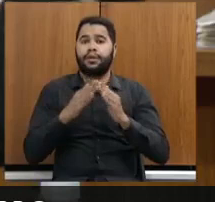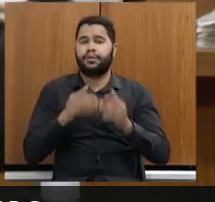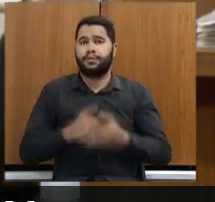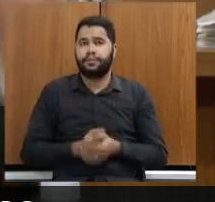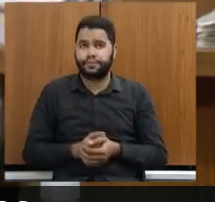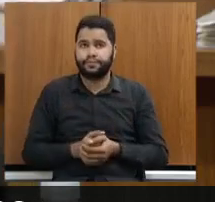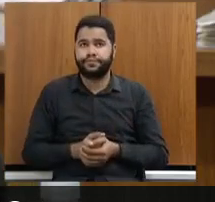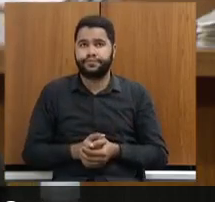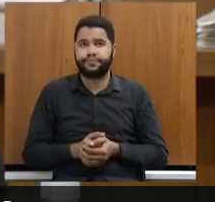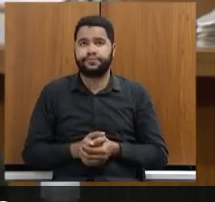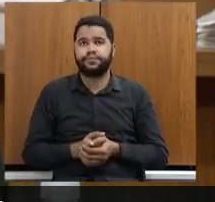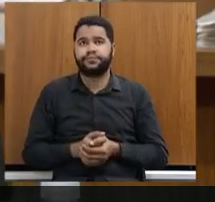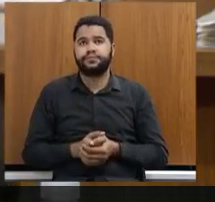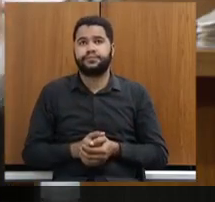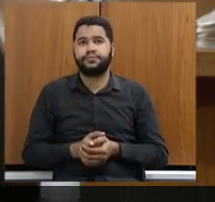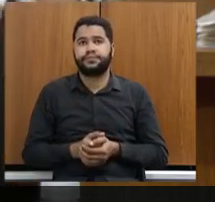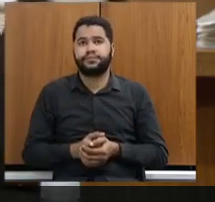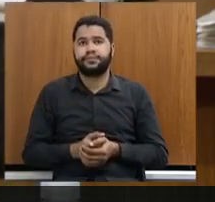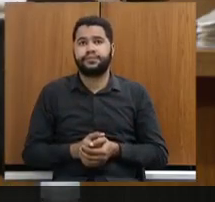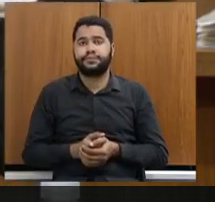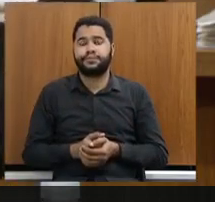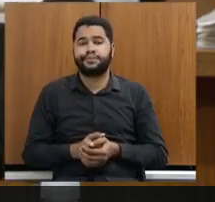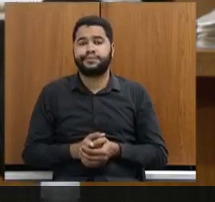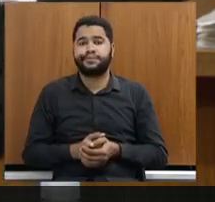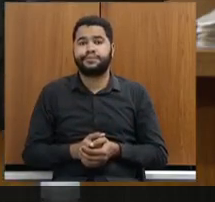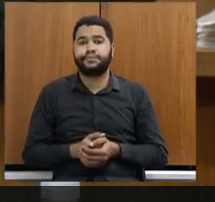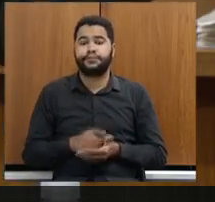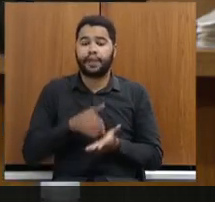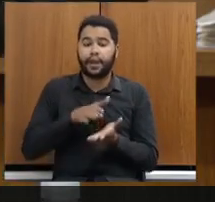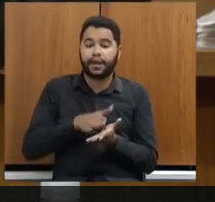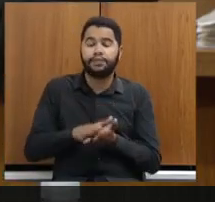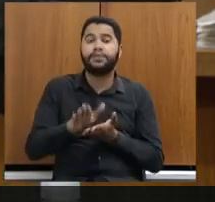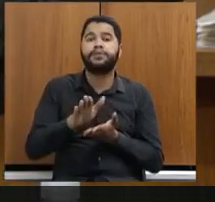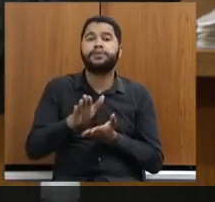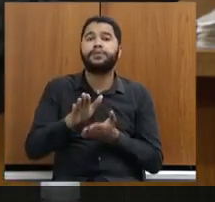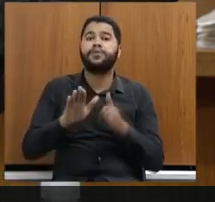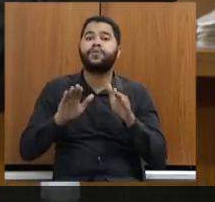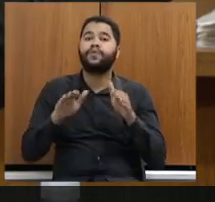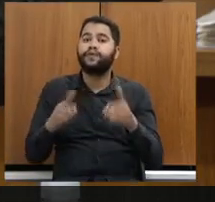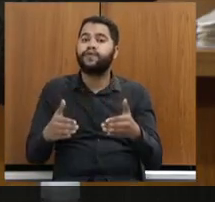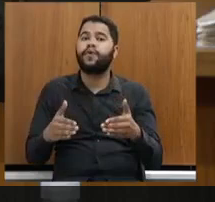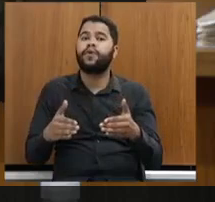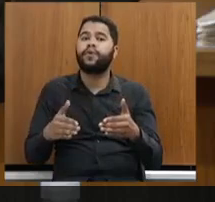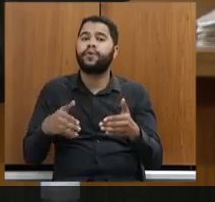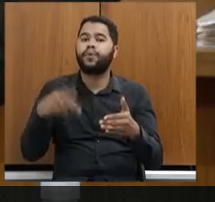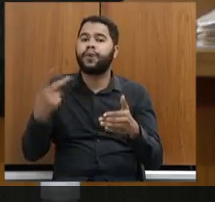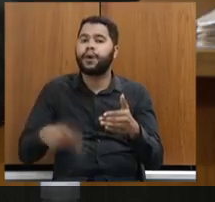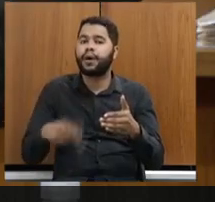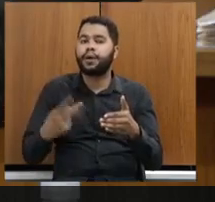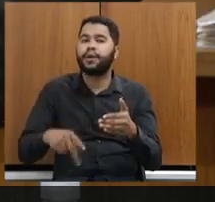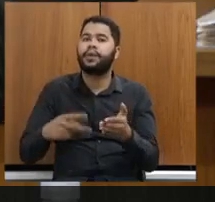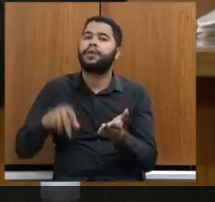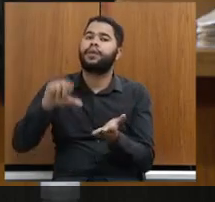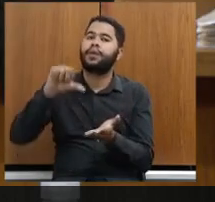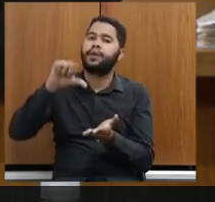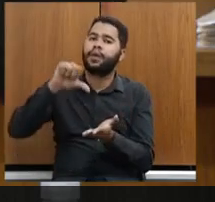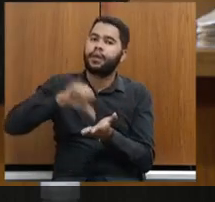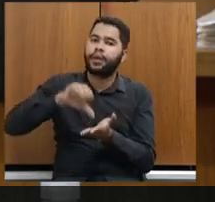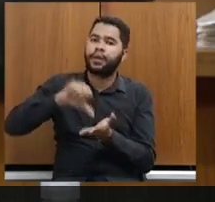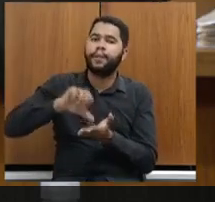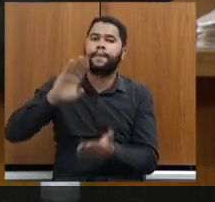então é E aí e a emissão deve ser centralizada aqui na capital que vai evitar